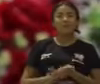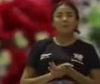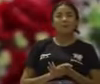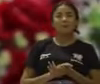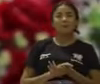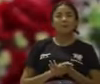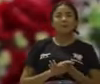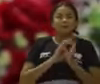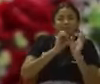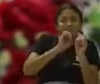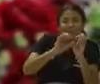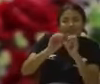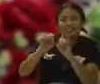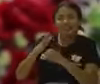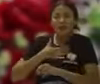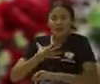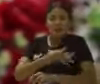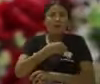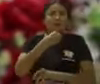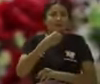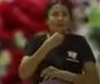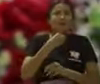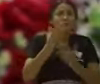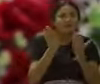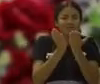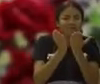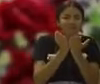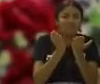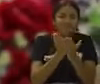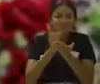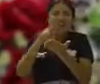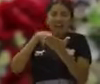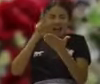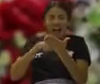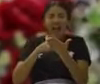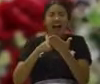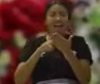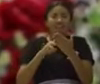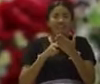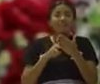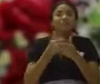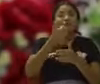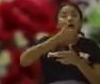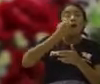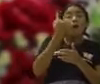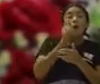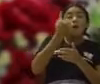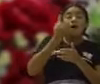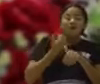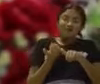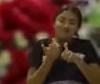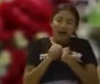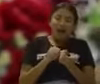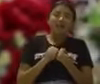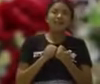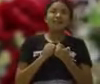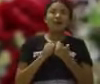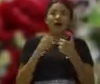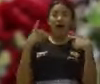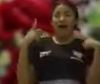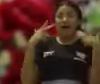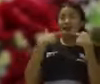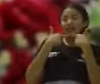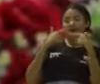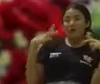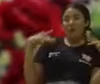Eu eduquei o meu filho no Evangelho. Aos 9 anos ele foi batizado com o Espírito Santo comigo pregando.